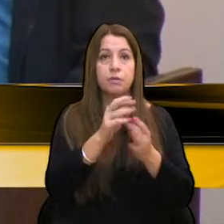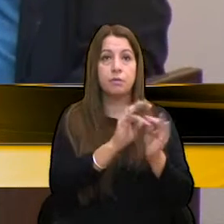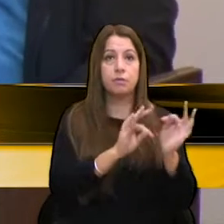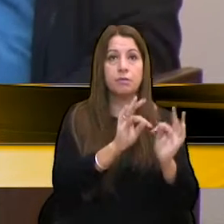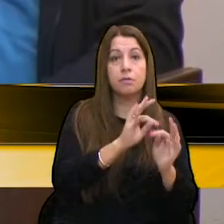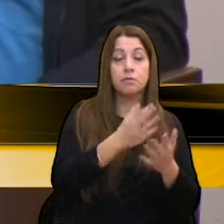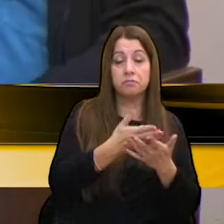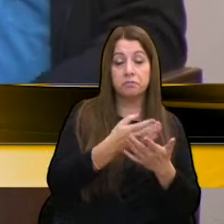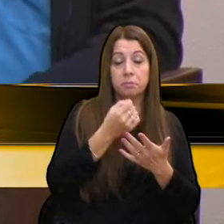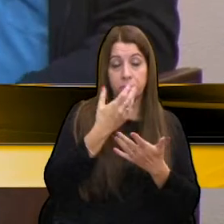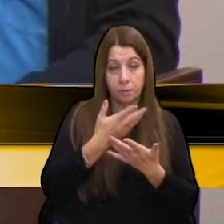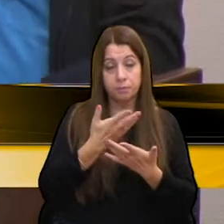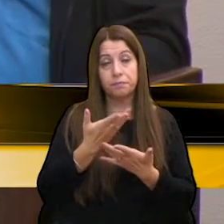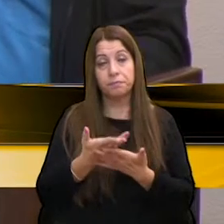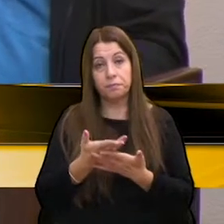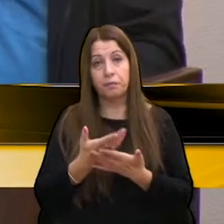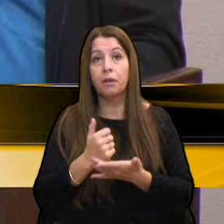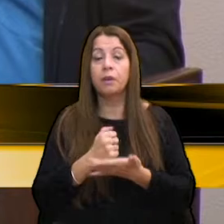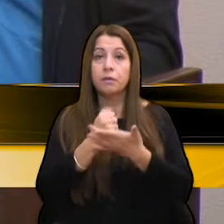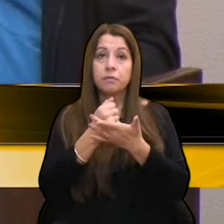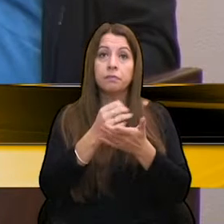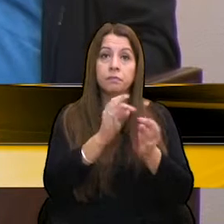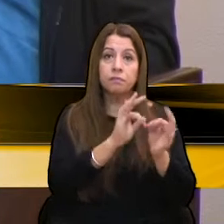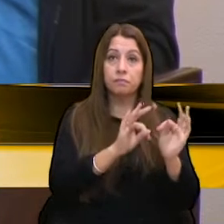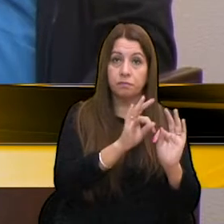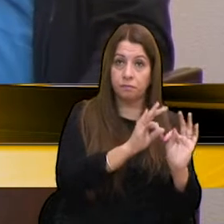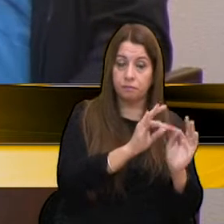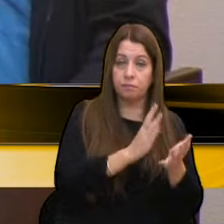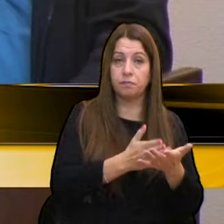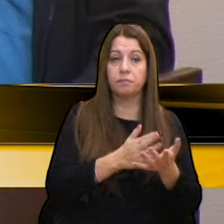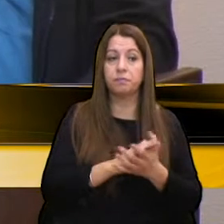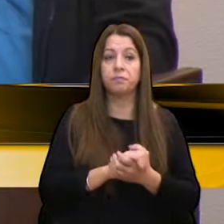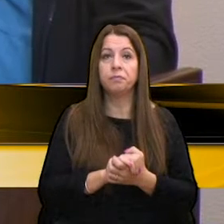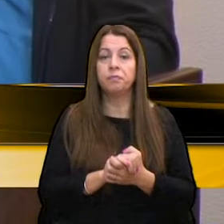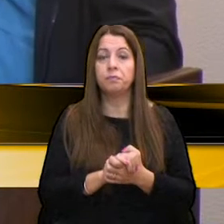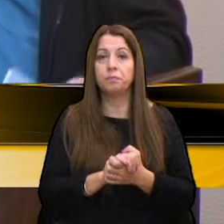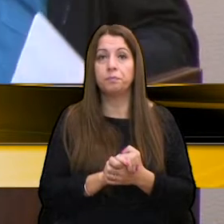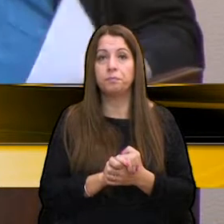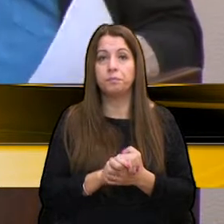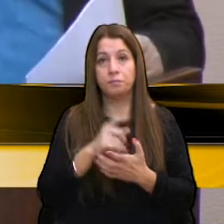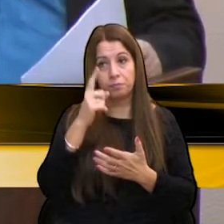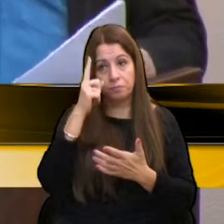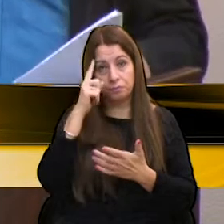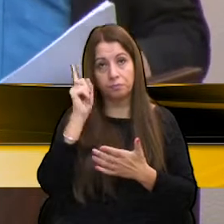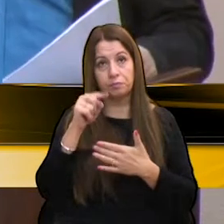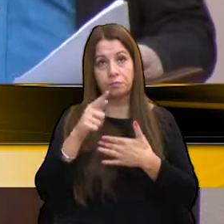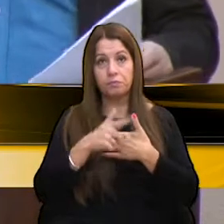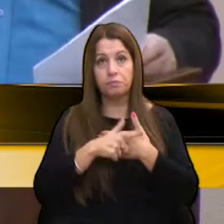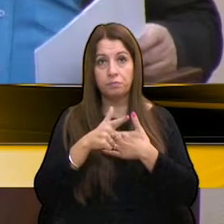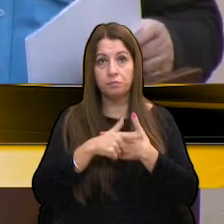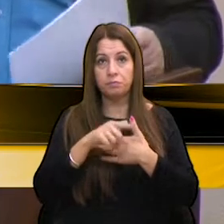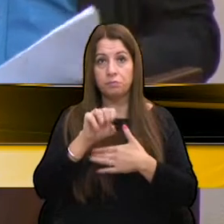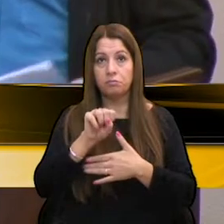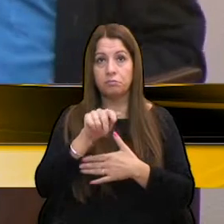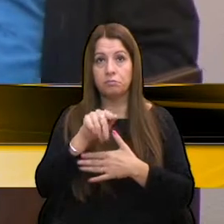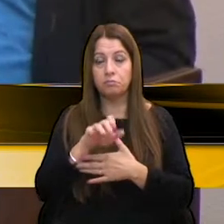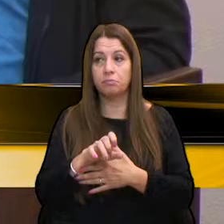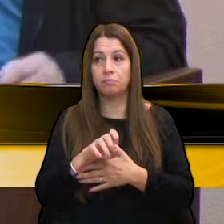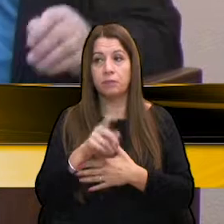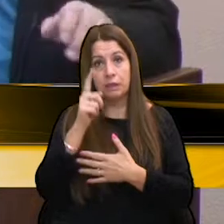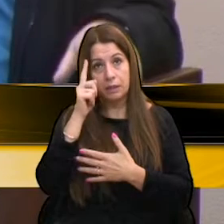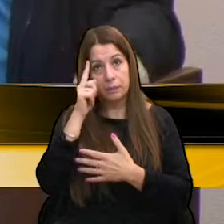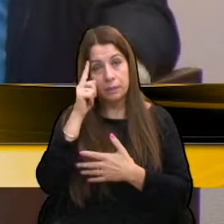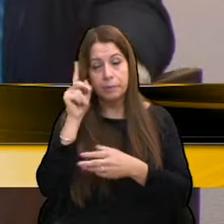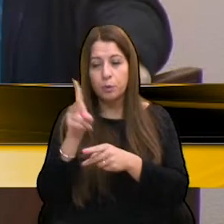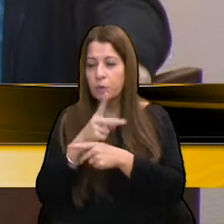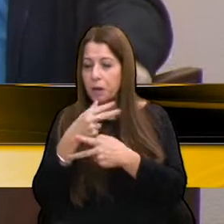técnico. Bom, na condição de assessor técnico, né, então me parece que a sua função no Samai é catar pelo